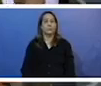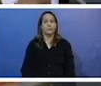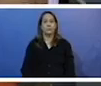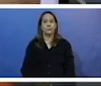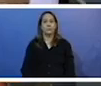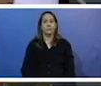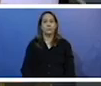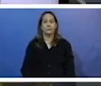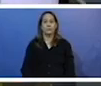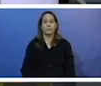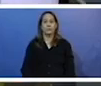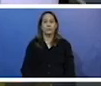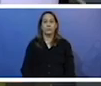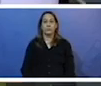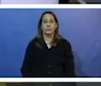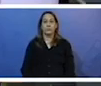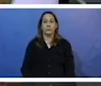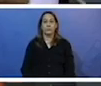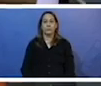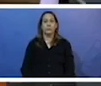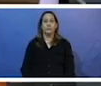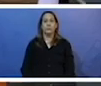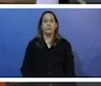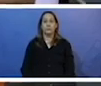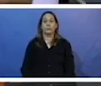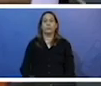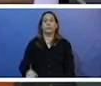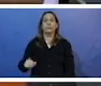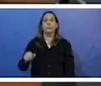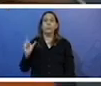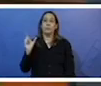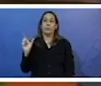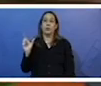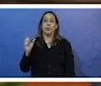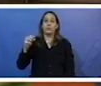Olha aí. O bré é a sílaba mais forte.